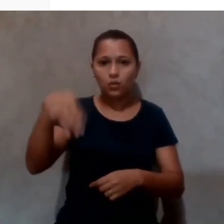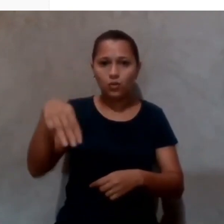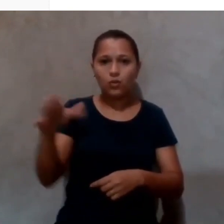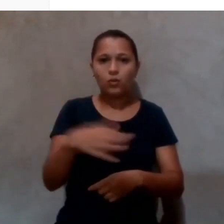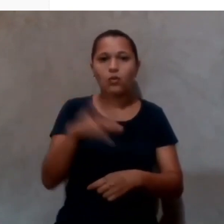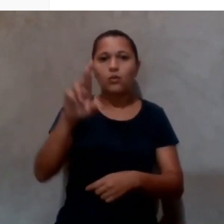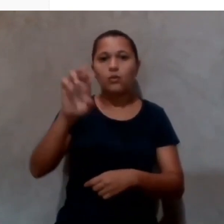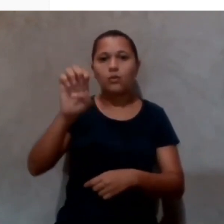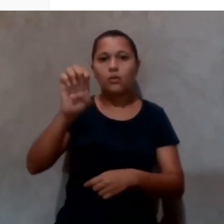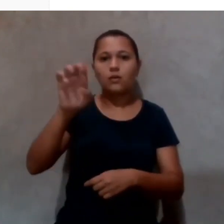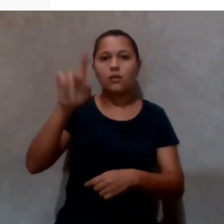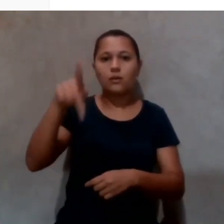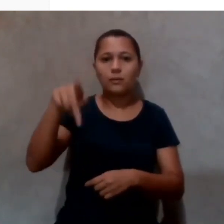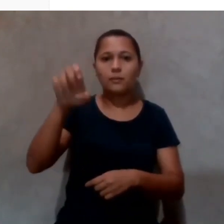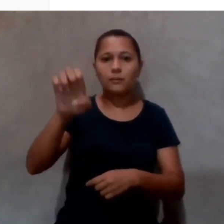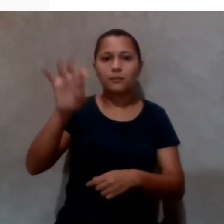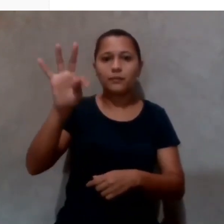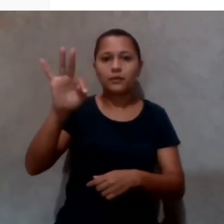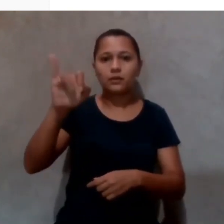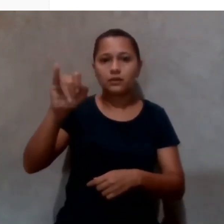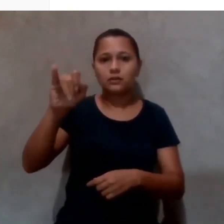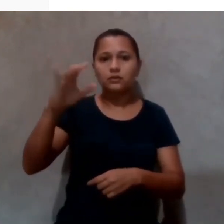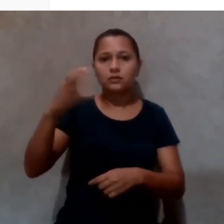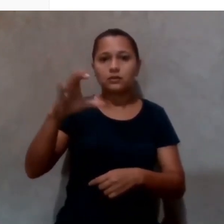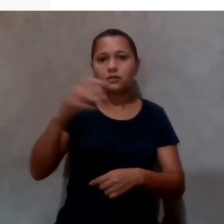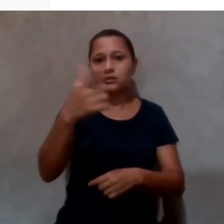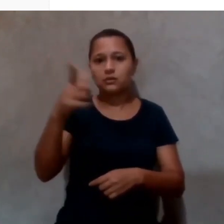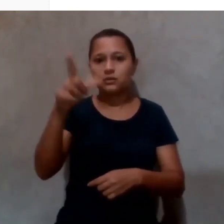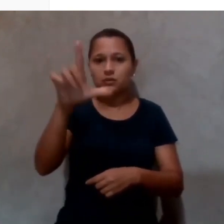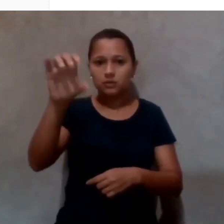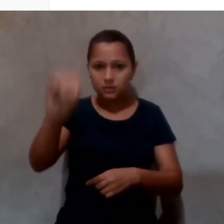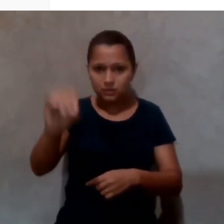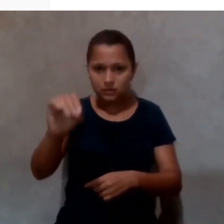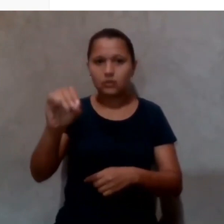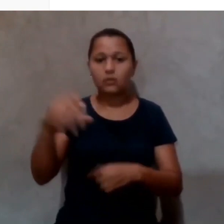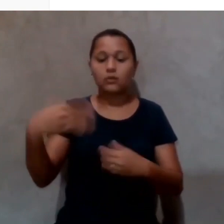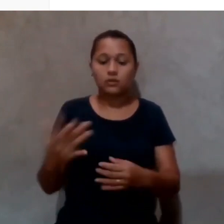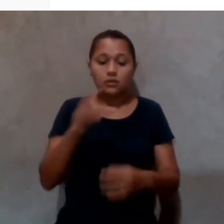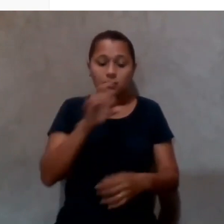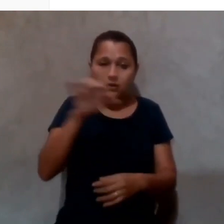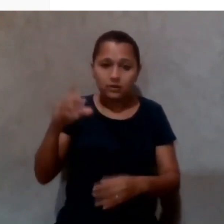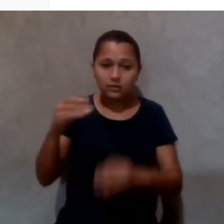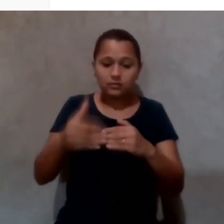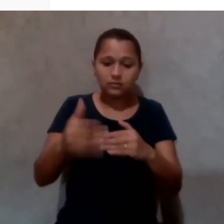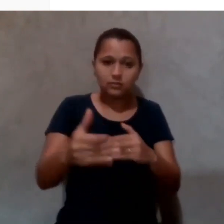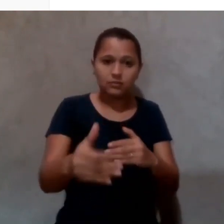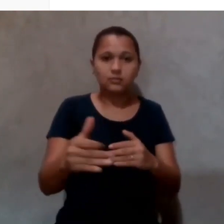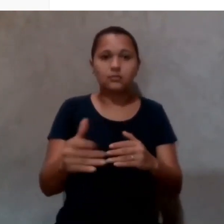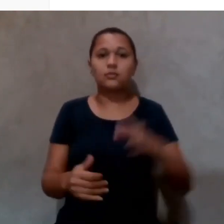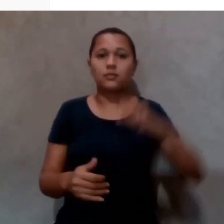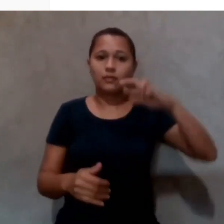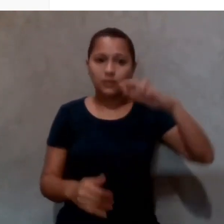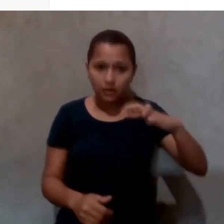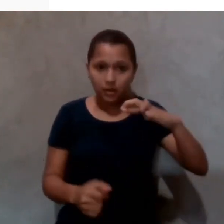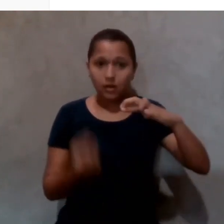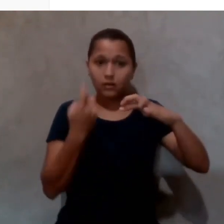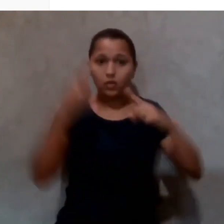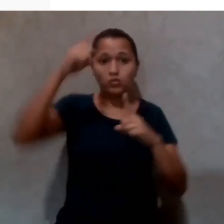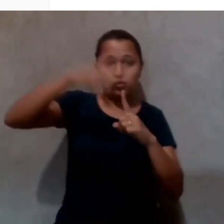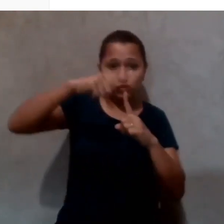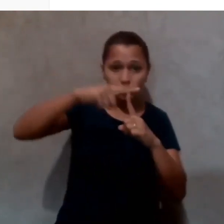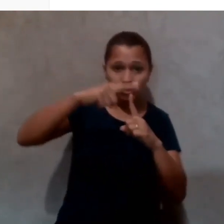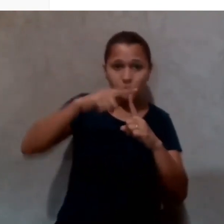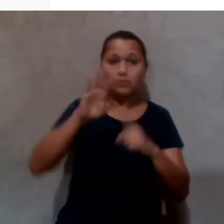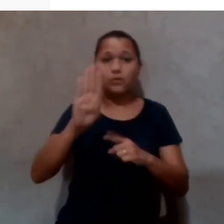e beta de outro tipo, um total de n elementos, que é a soma de alfa mais beta, ela é dada pela